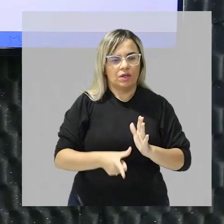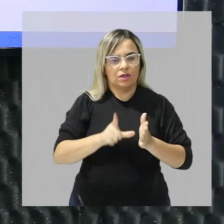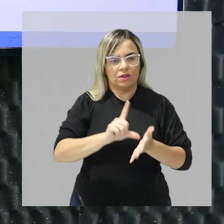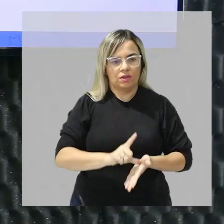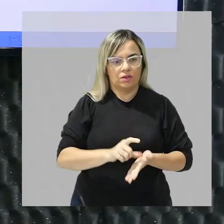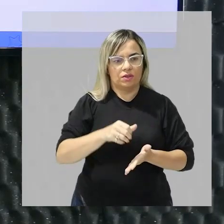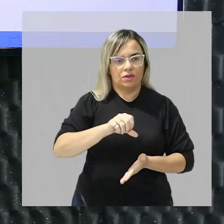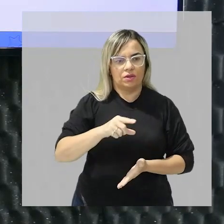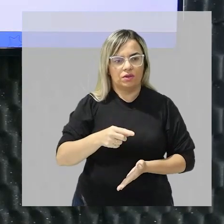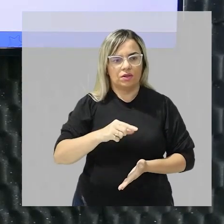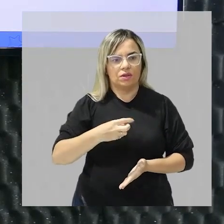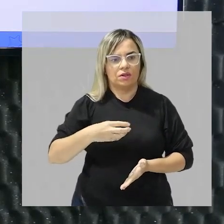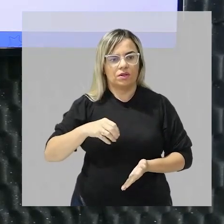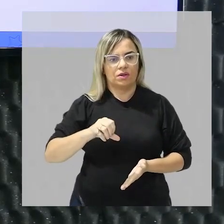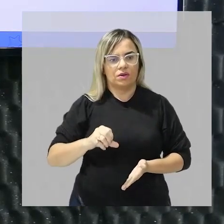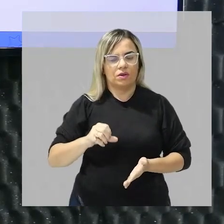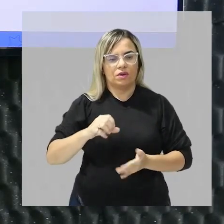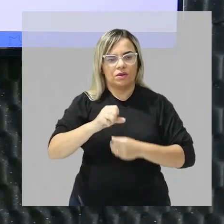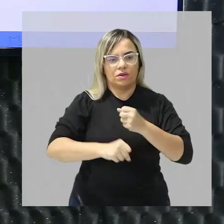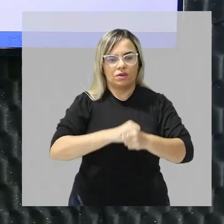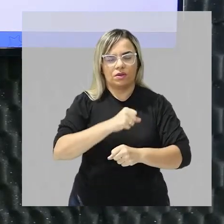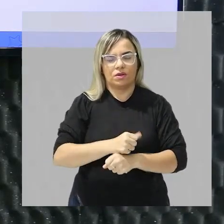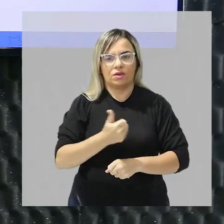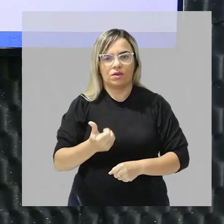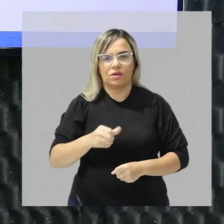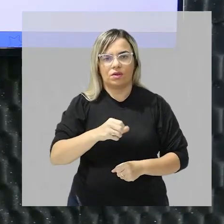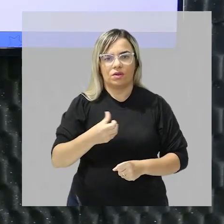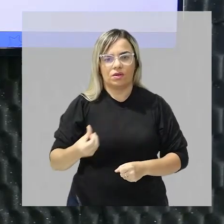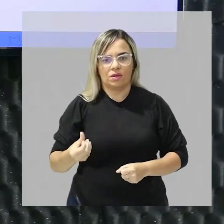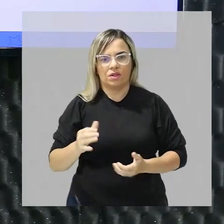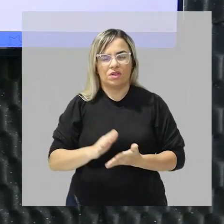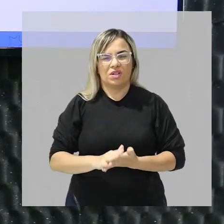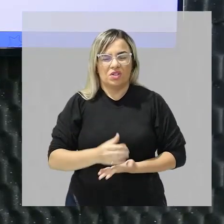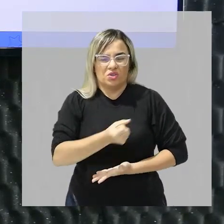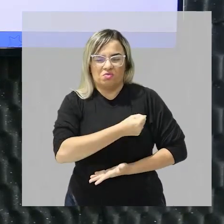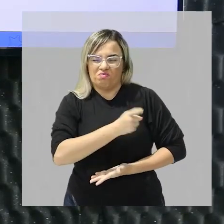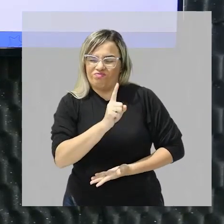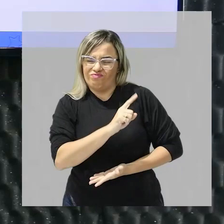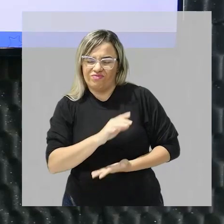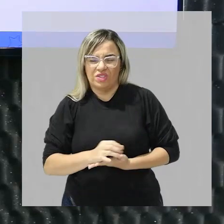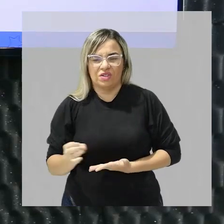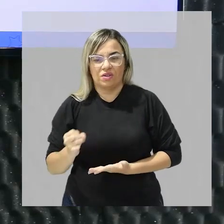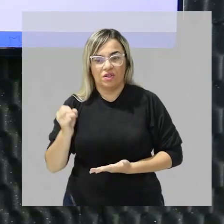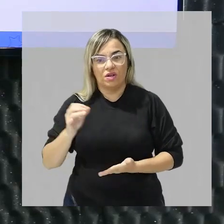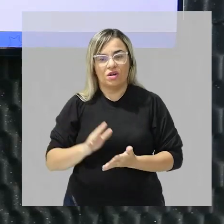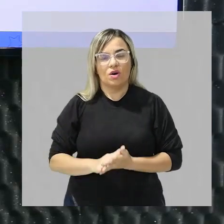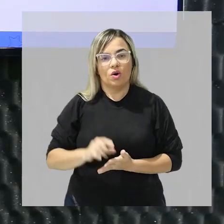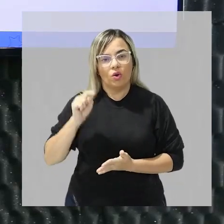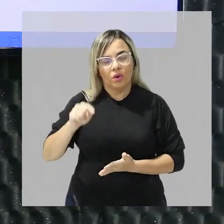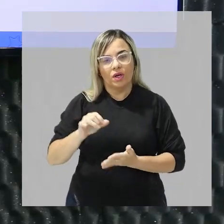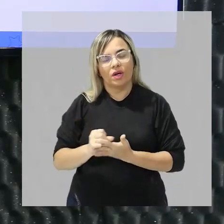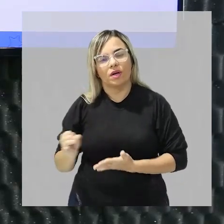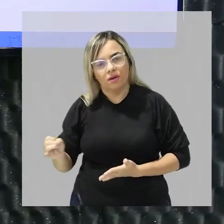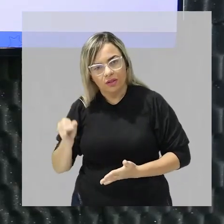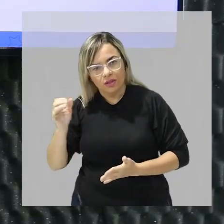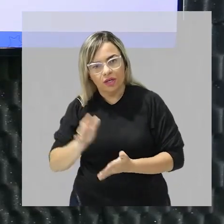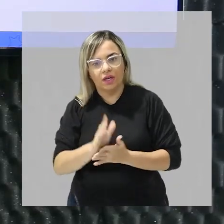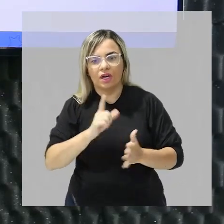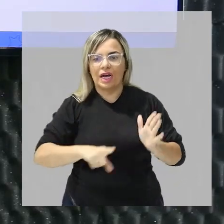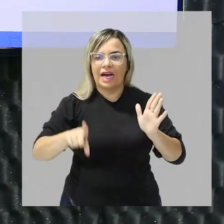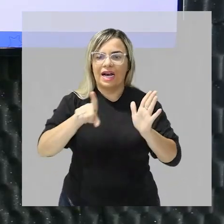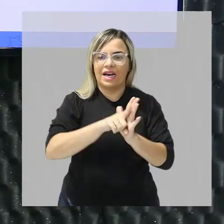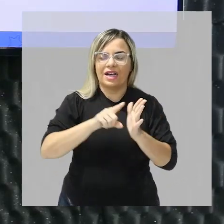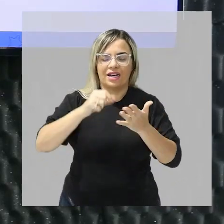9394 de 96. Esses números aí não importa tanto. Importa o que a lei vai determinar. Aí você destaca.